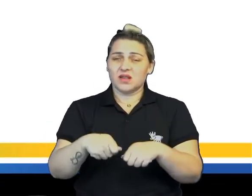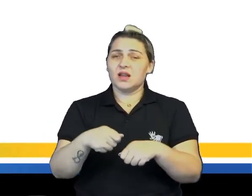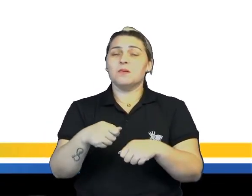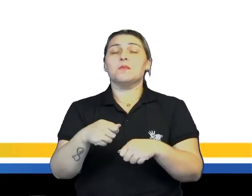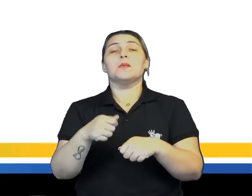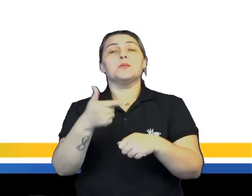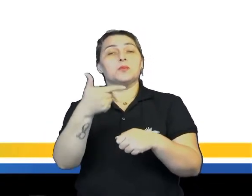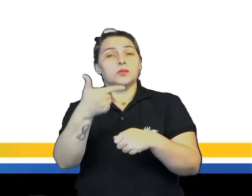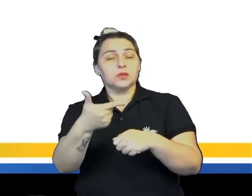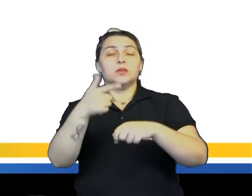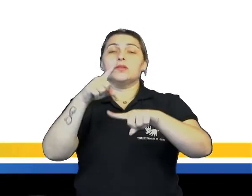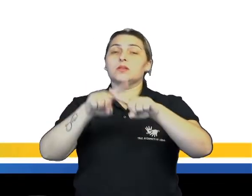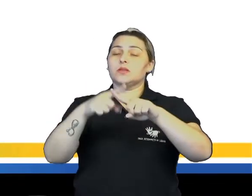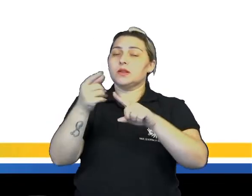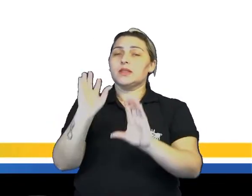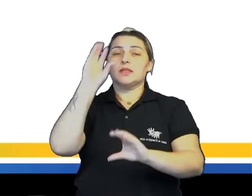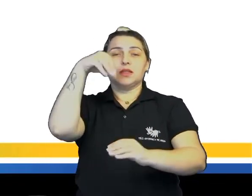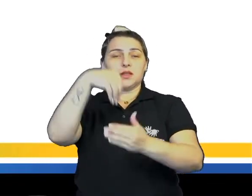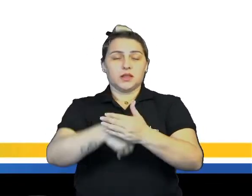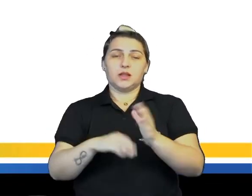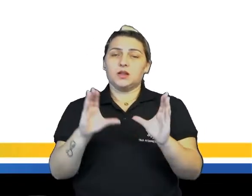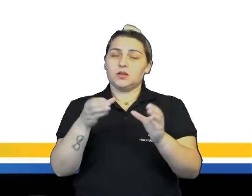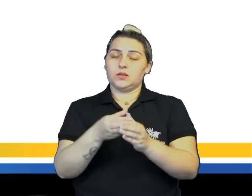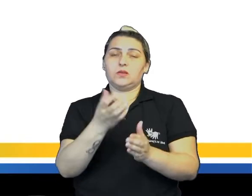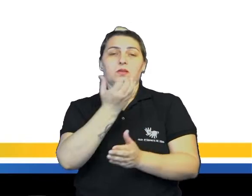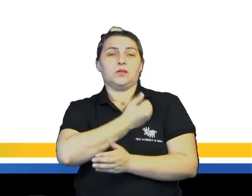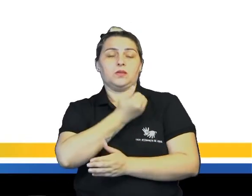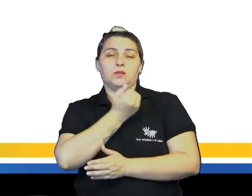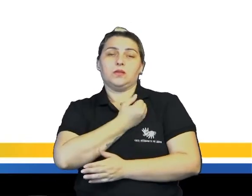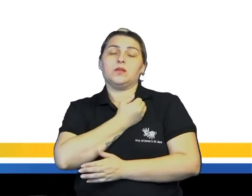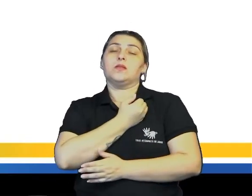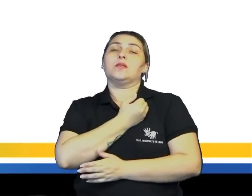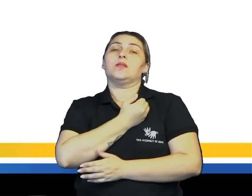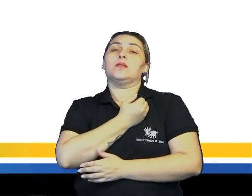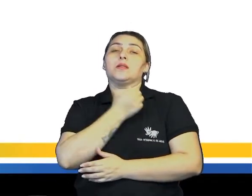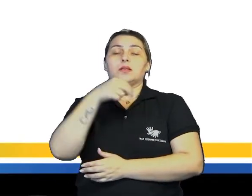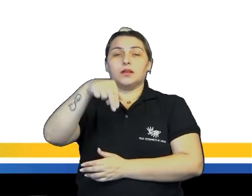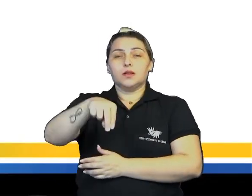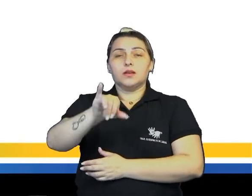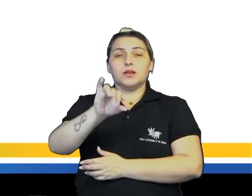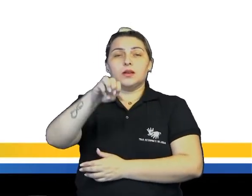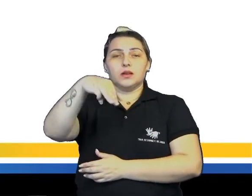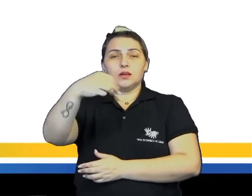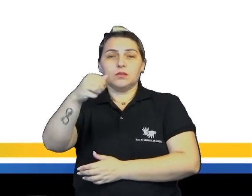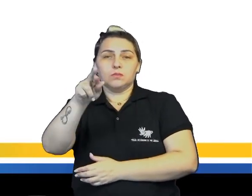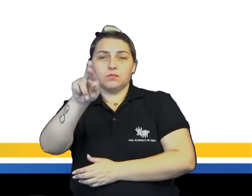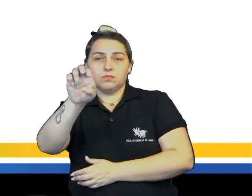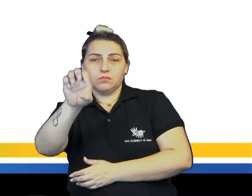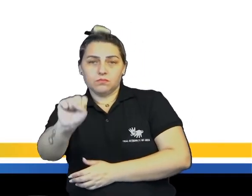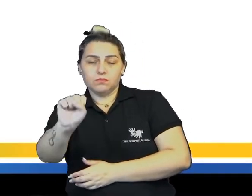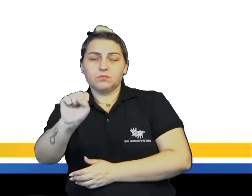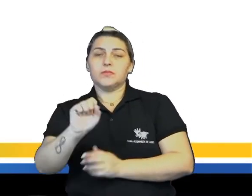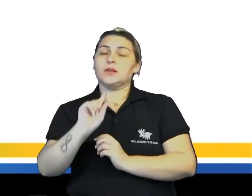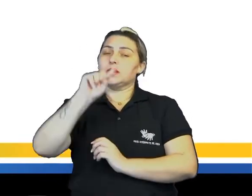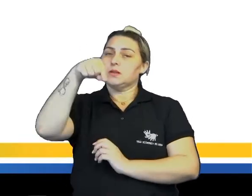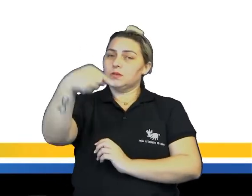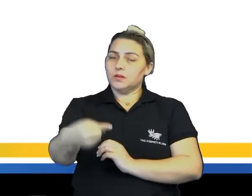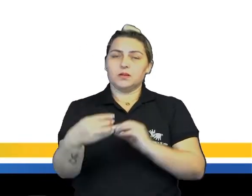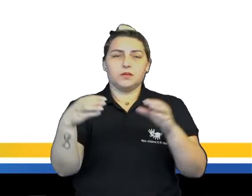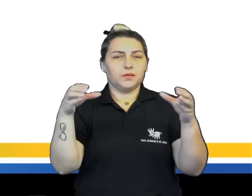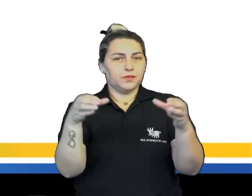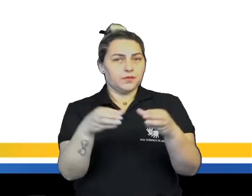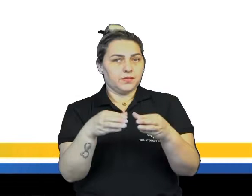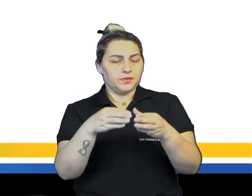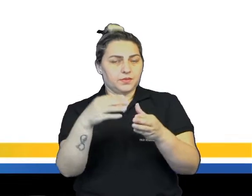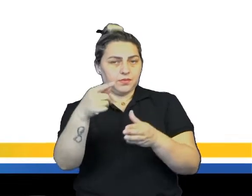estão dentro do conjunto dos números naturais ímpares. Daí, após os